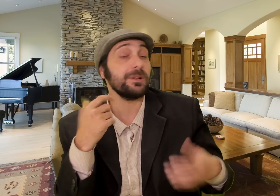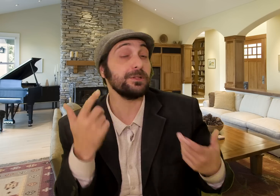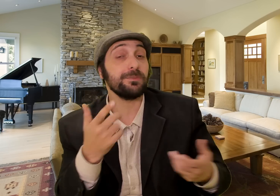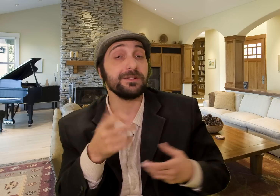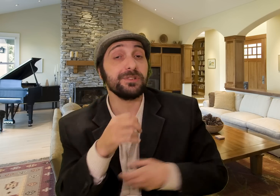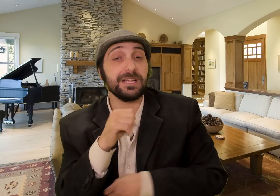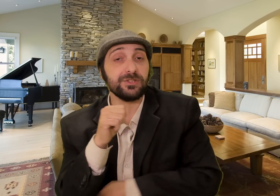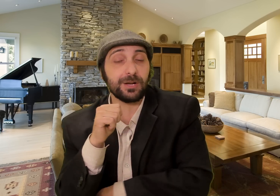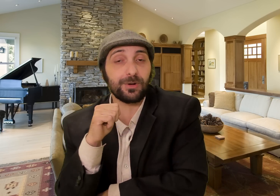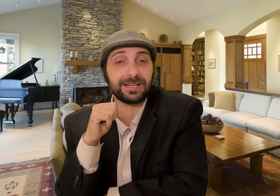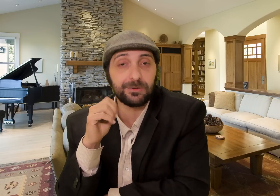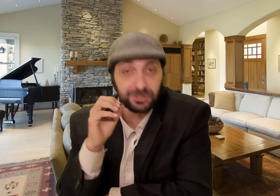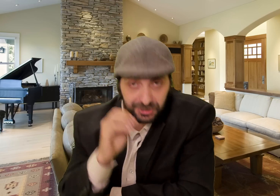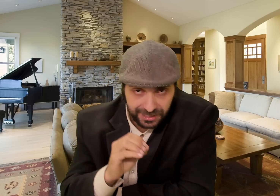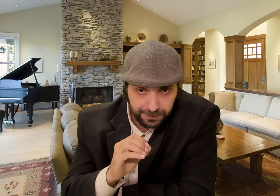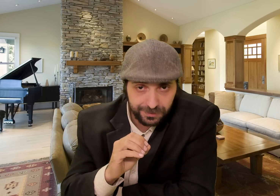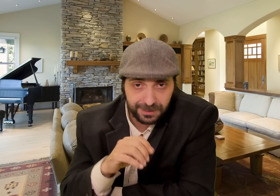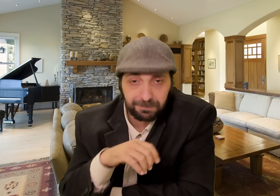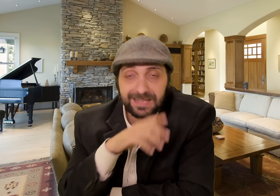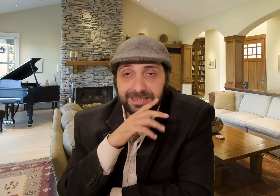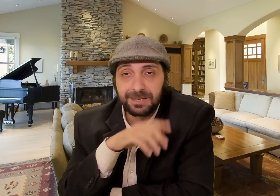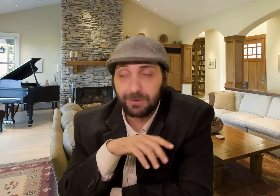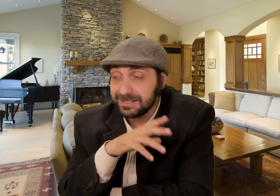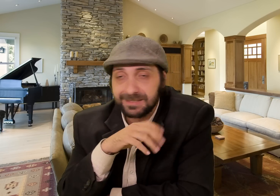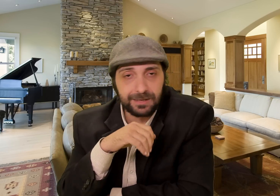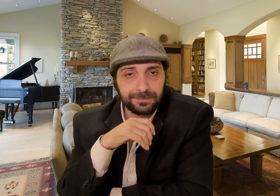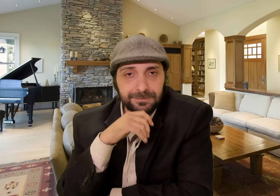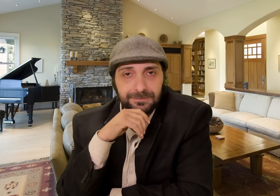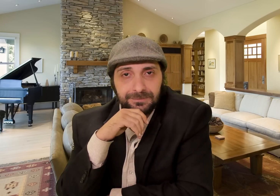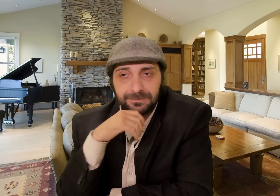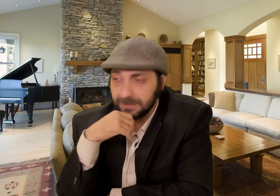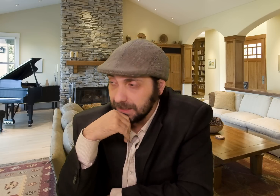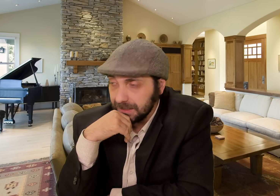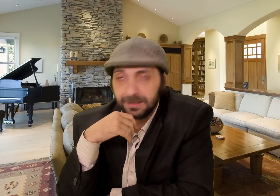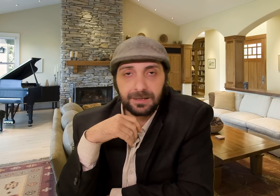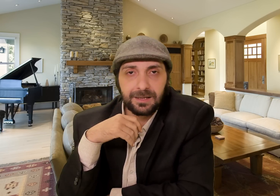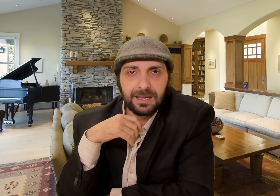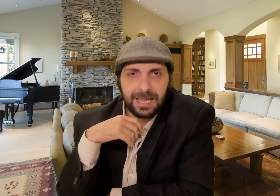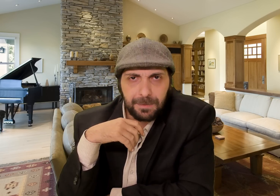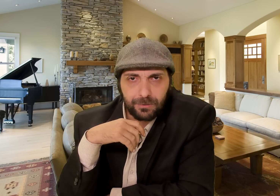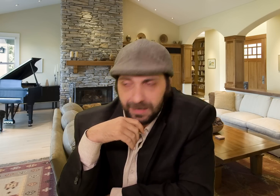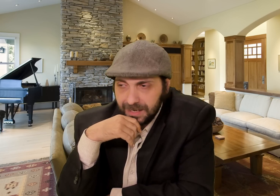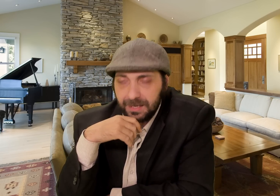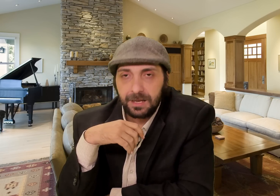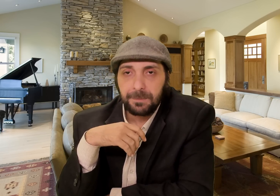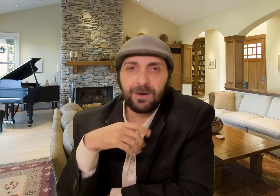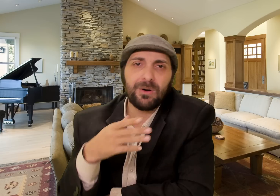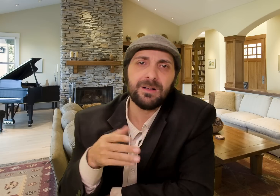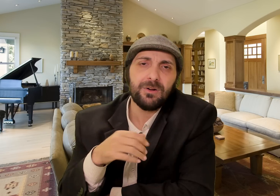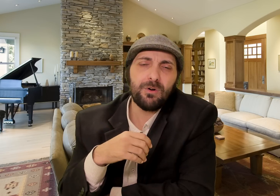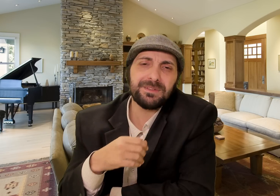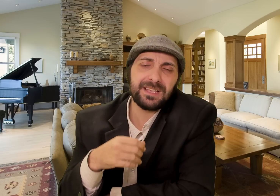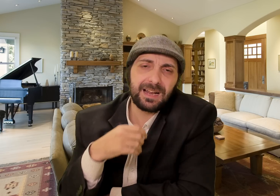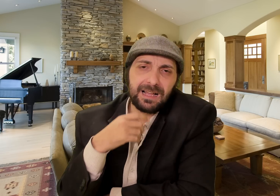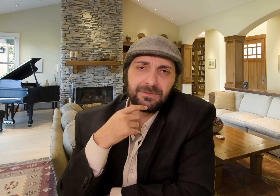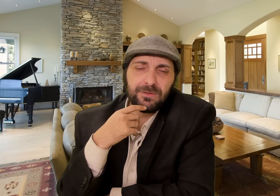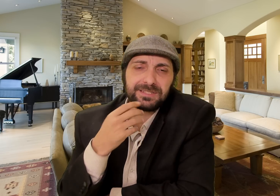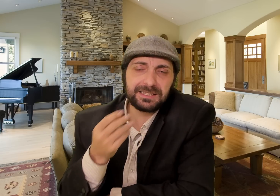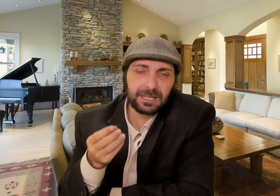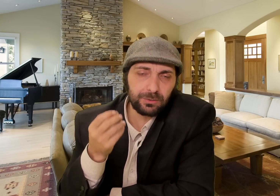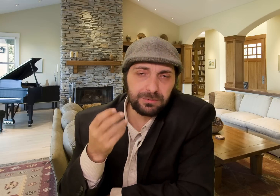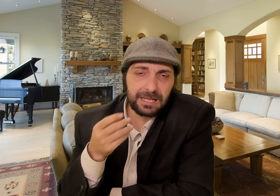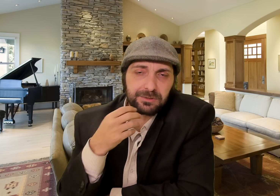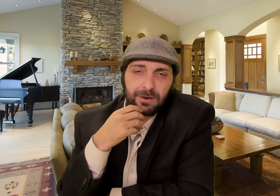para ter racionamento do Brasil de energia agora caiu de 3% pra zero quase zero é Mauro Ô miserável